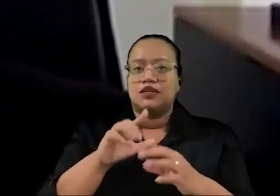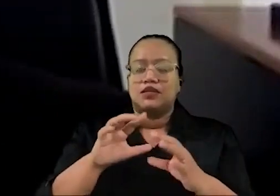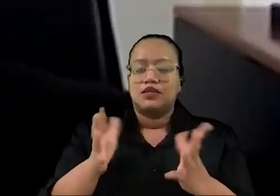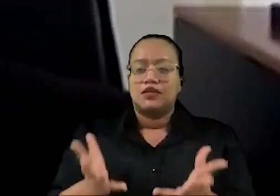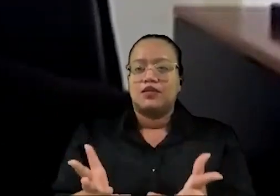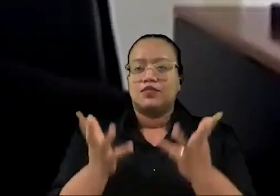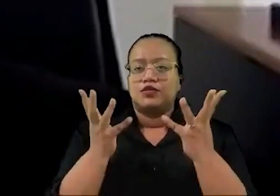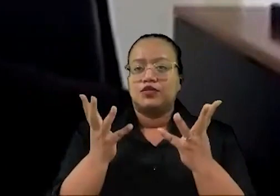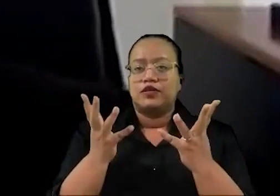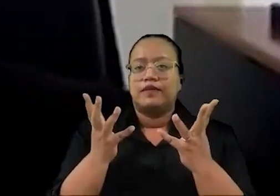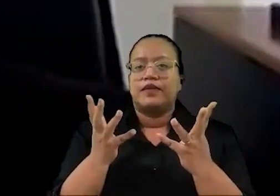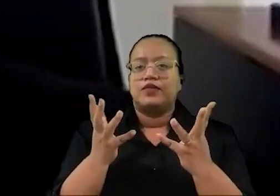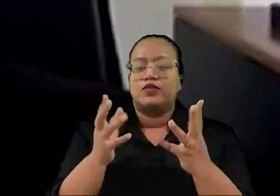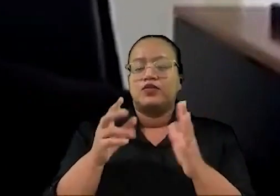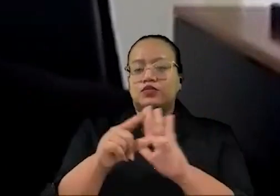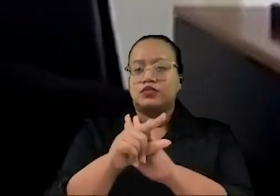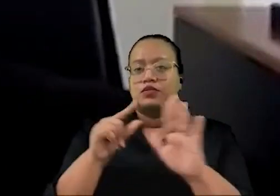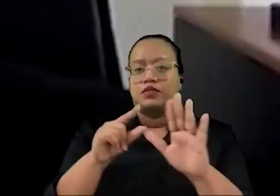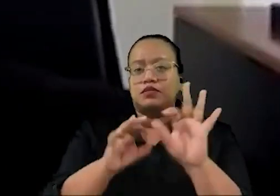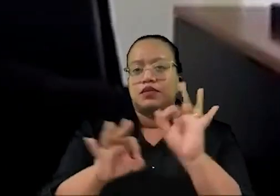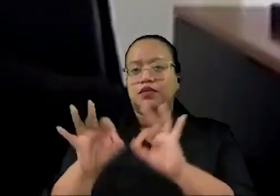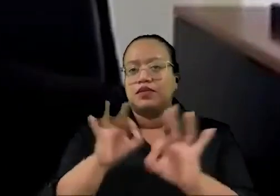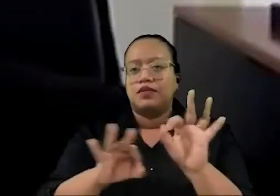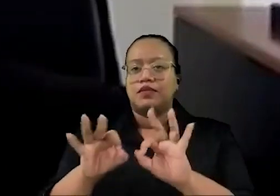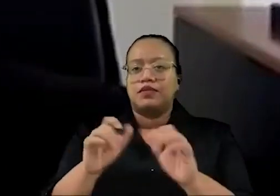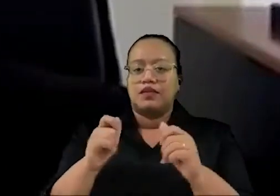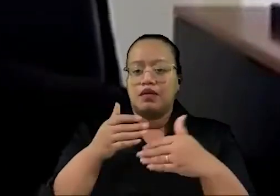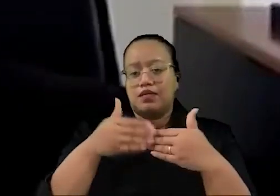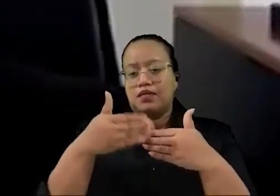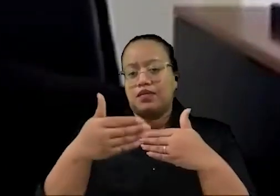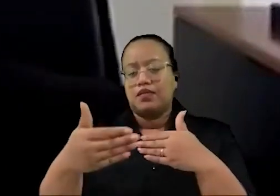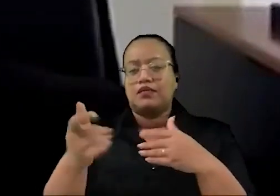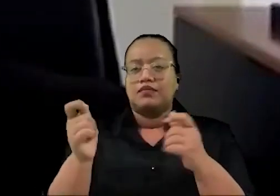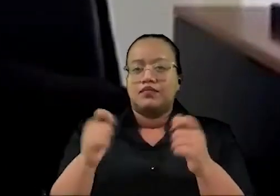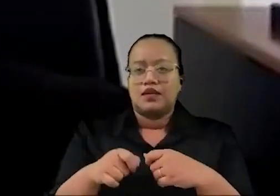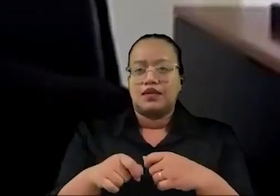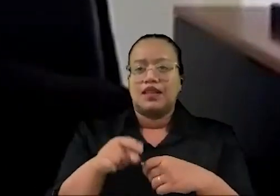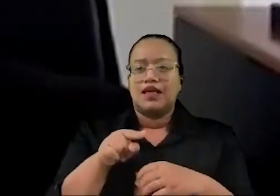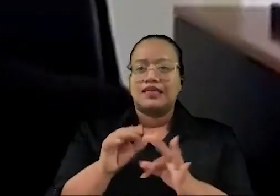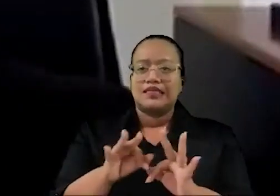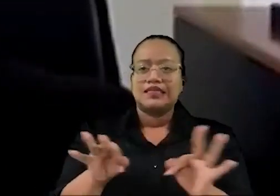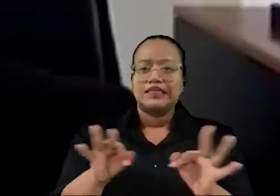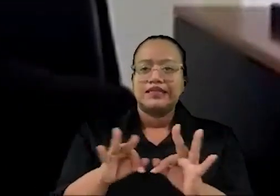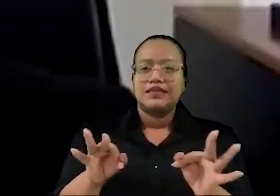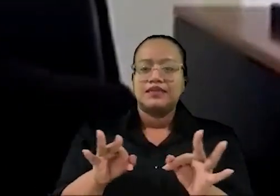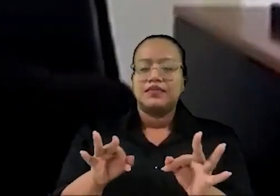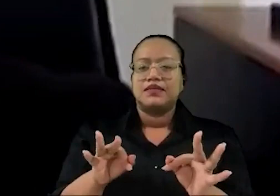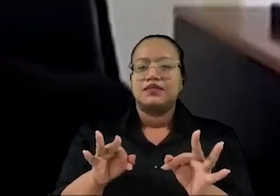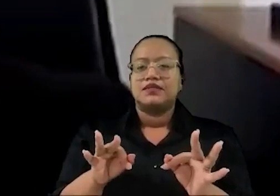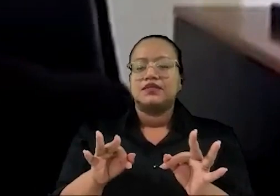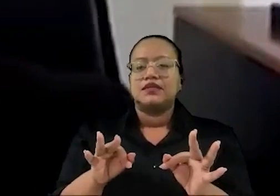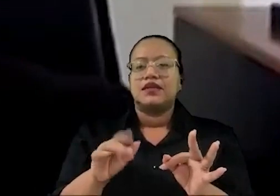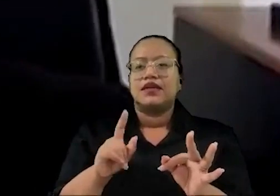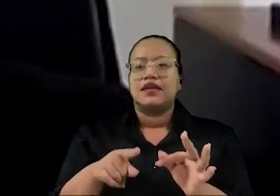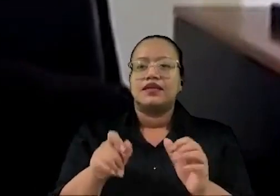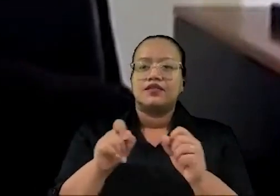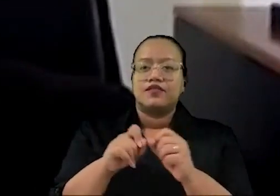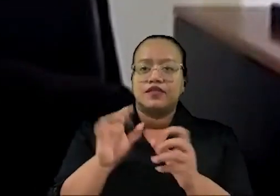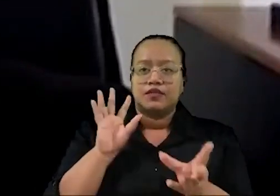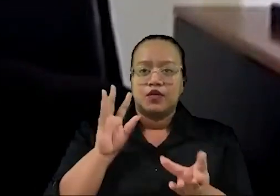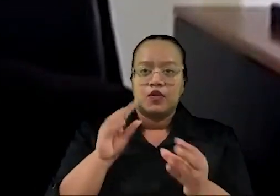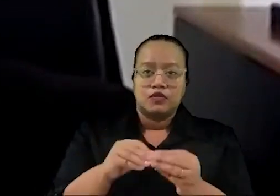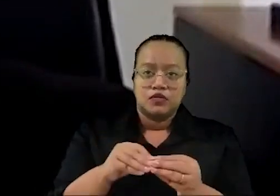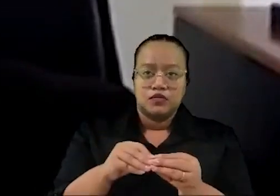processo, desde da mais simples impulsionamento ali de fazer uma conclusão até mesmo uma minuta